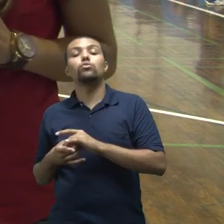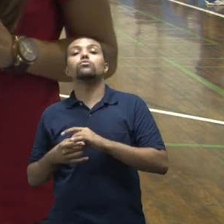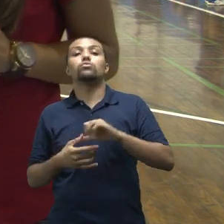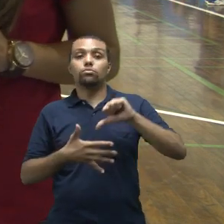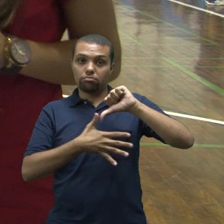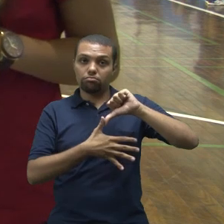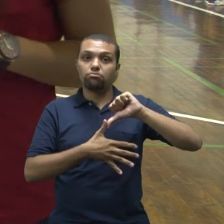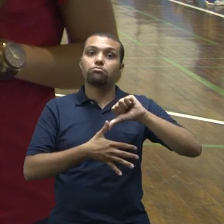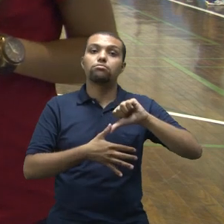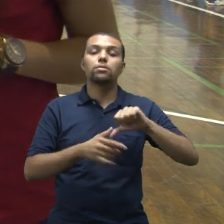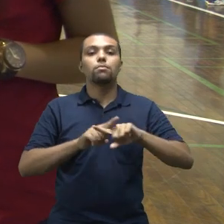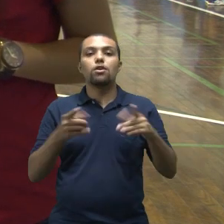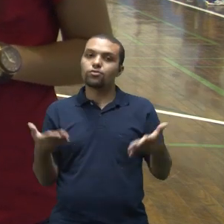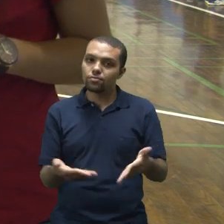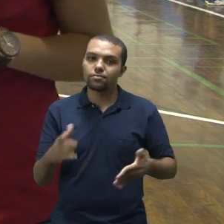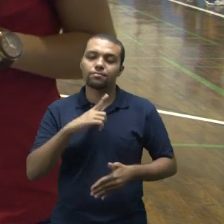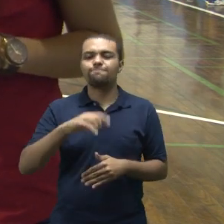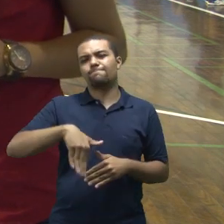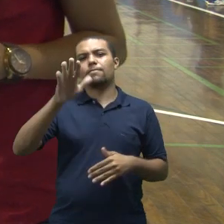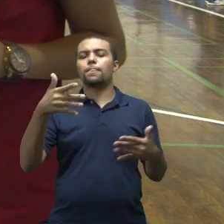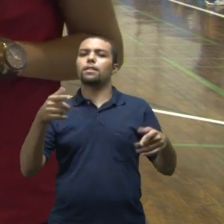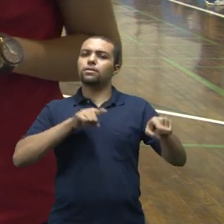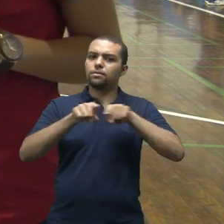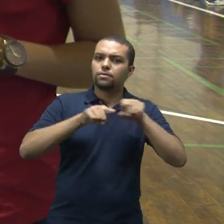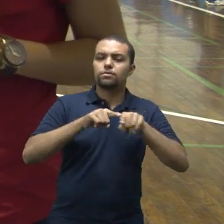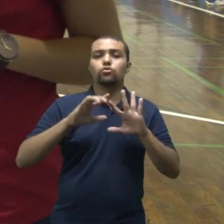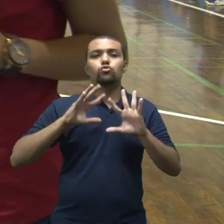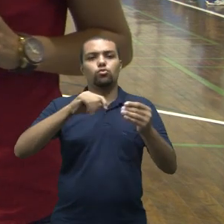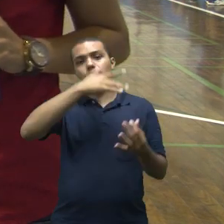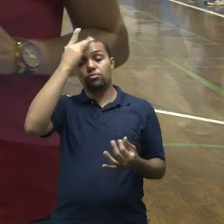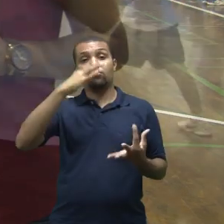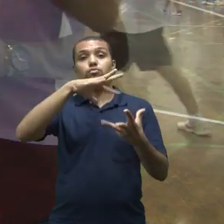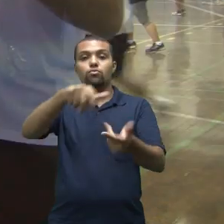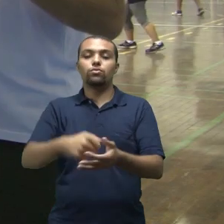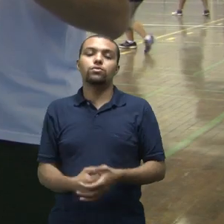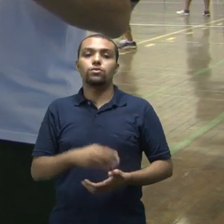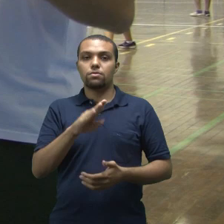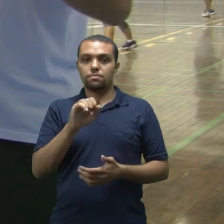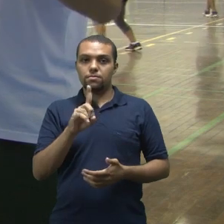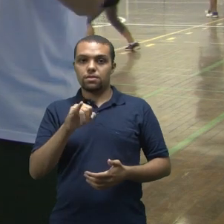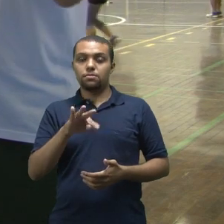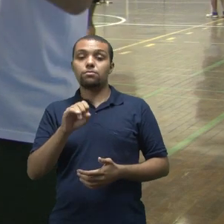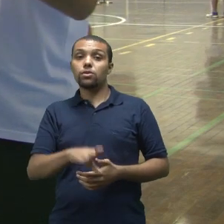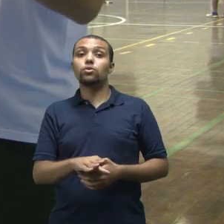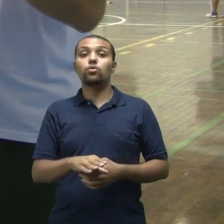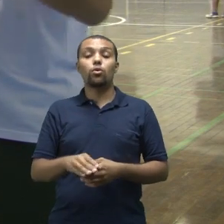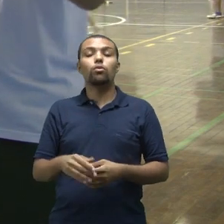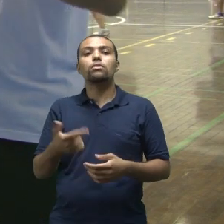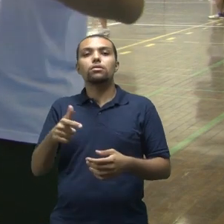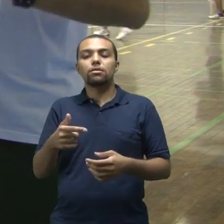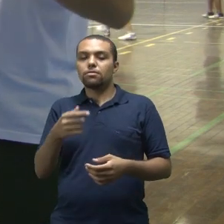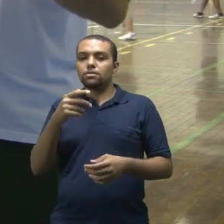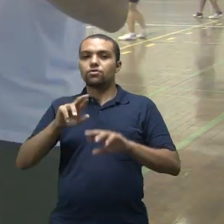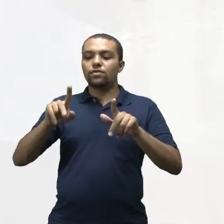Pan-Americanos. Mas hoje, é uma das modalidades mais disputadas por todo mundo. E o badminton tem que devolver a peteca para o outro lado, não tem o